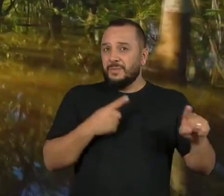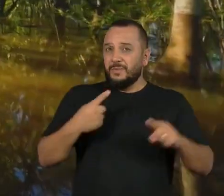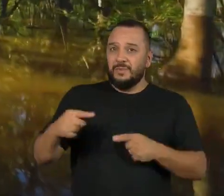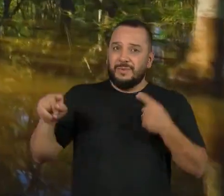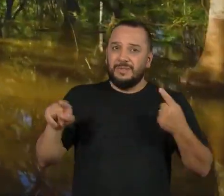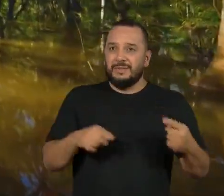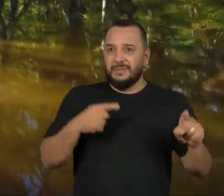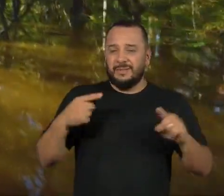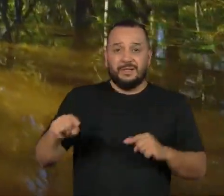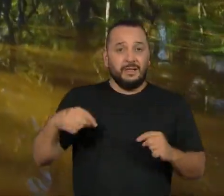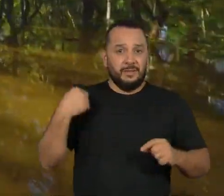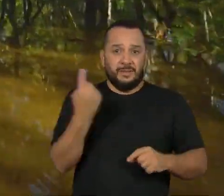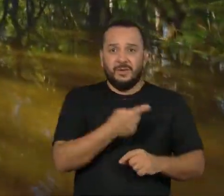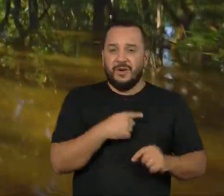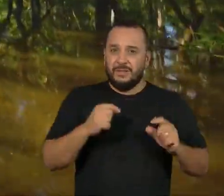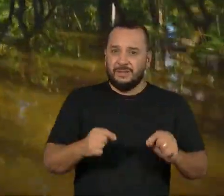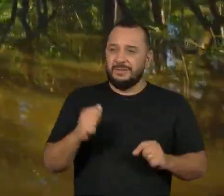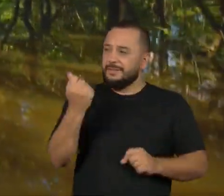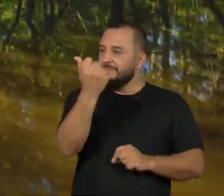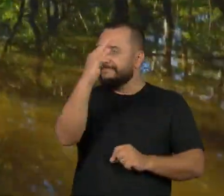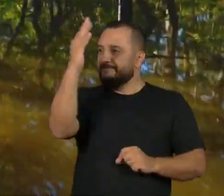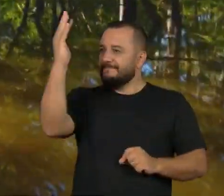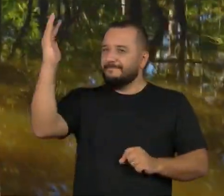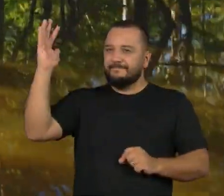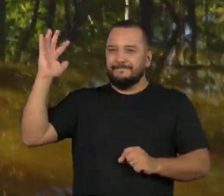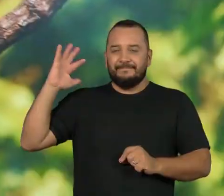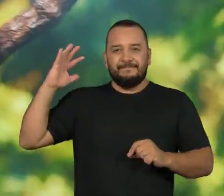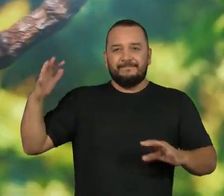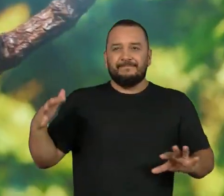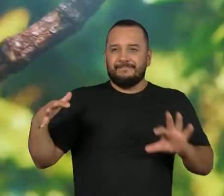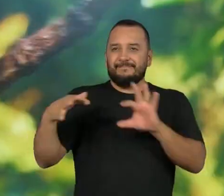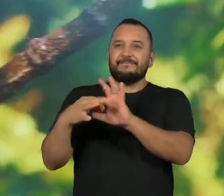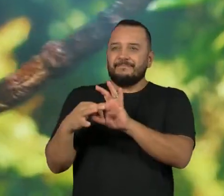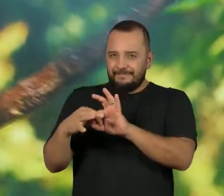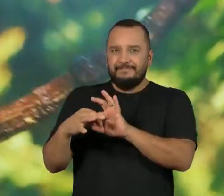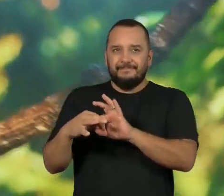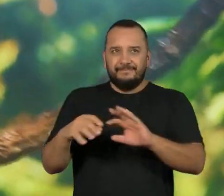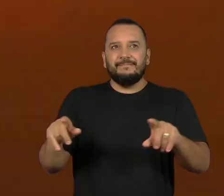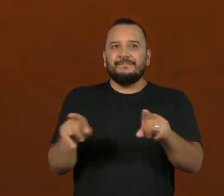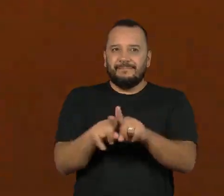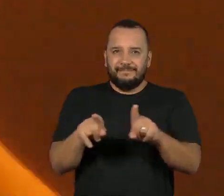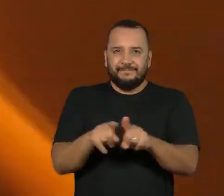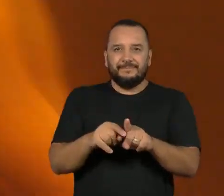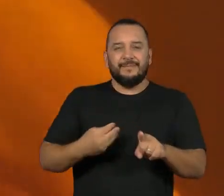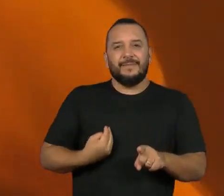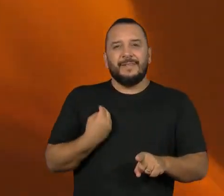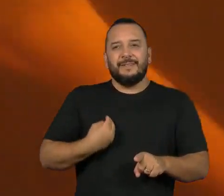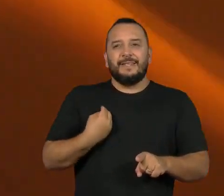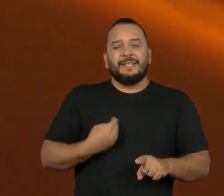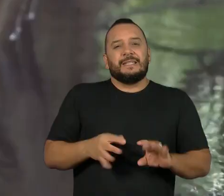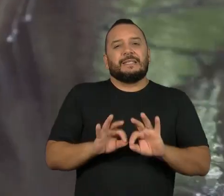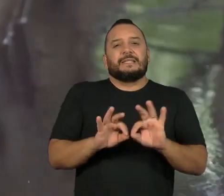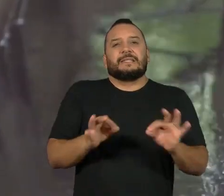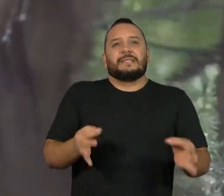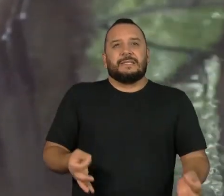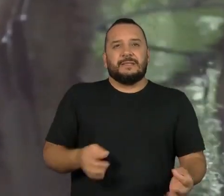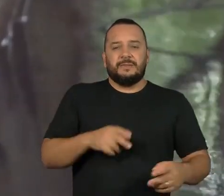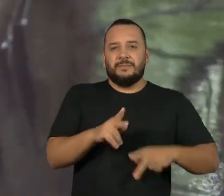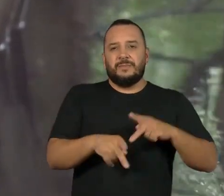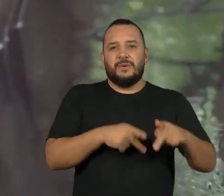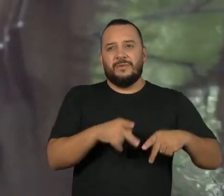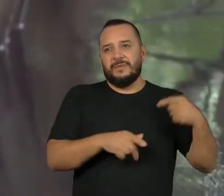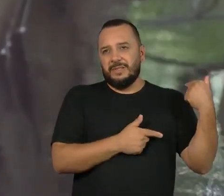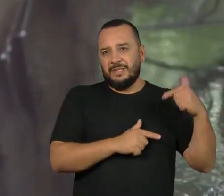nossa reconexão com o meio ambiente e incentivar o resgate da simplicidade dos povos tradicionais